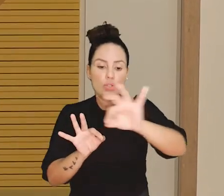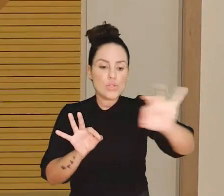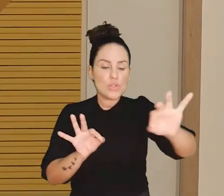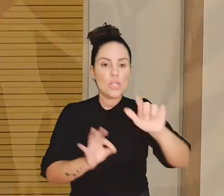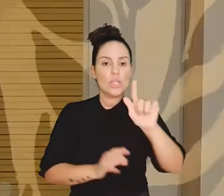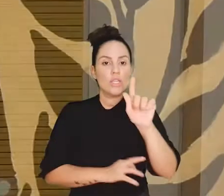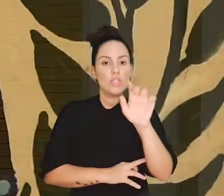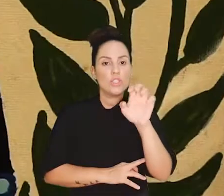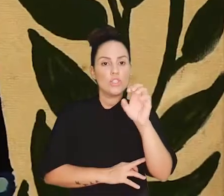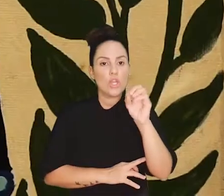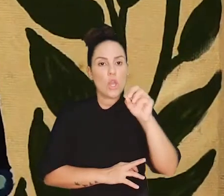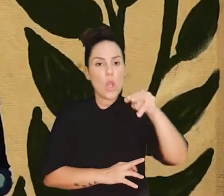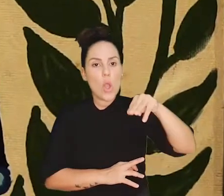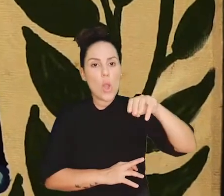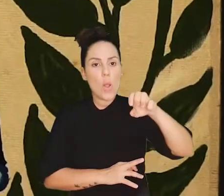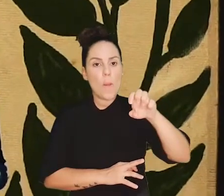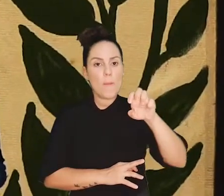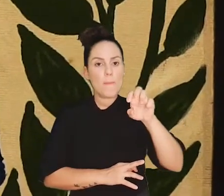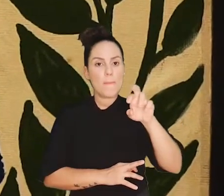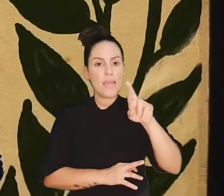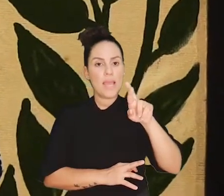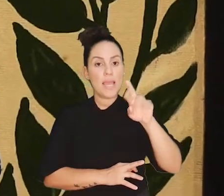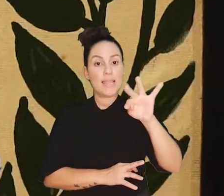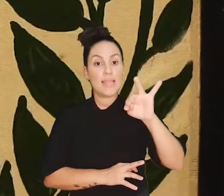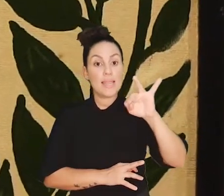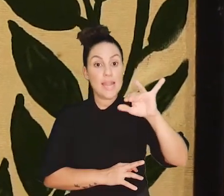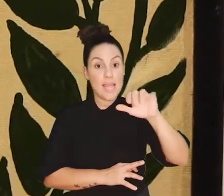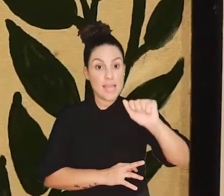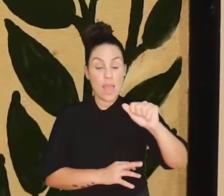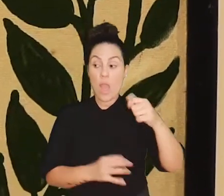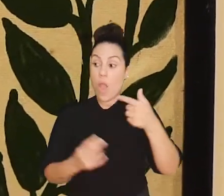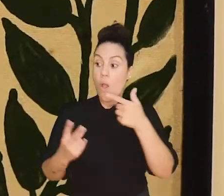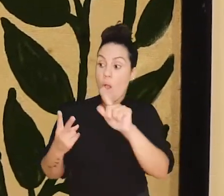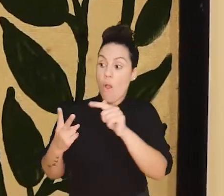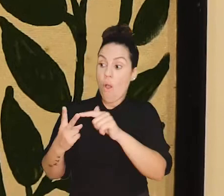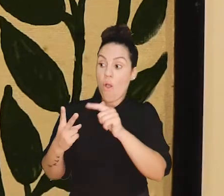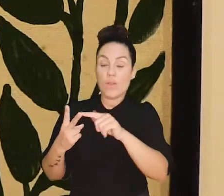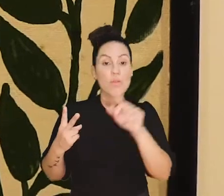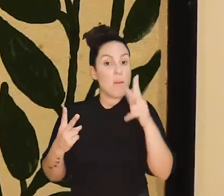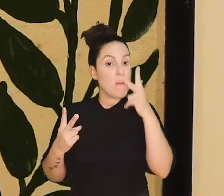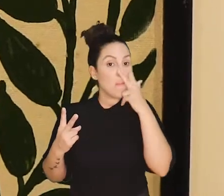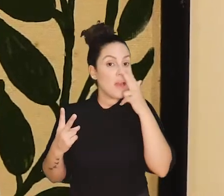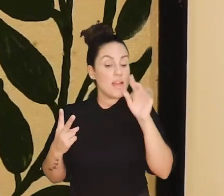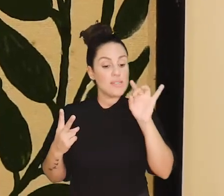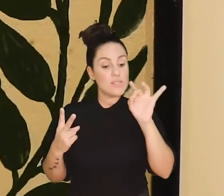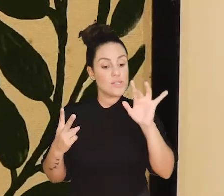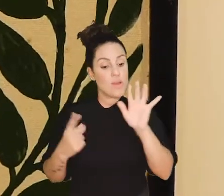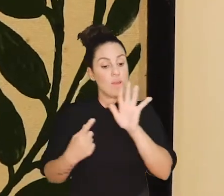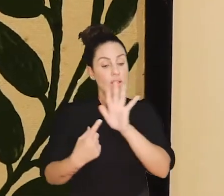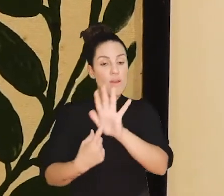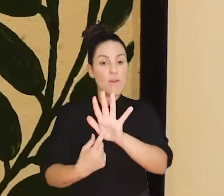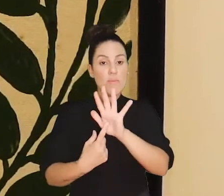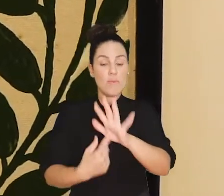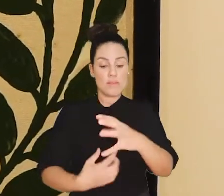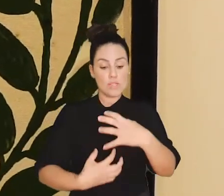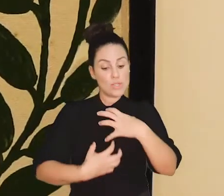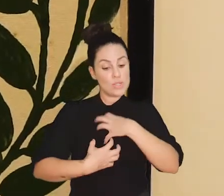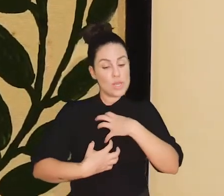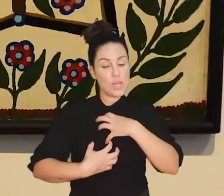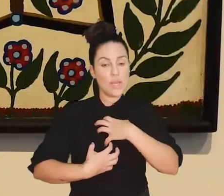vocabulário geométrico, enquanto Eupídio Malaquias se valia de uma geometria simbólica,